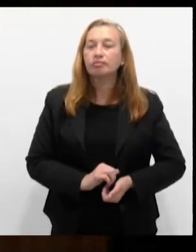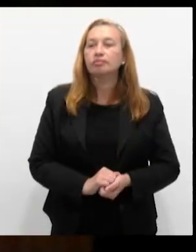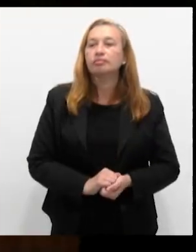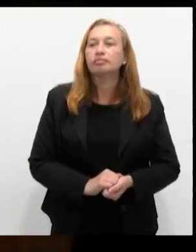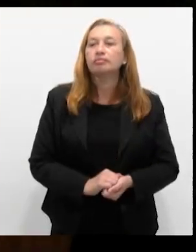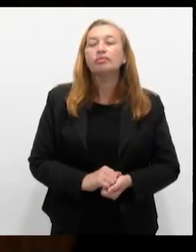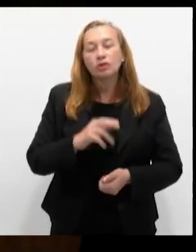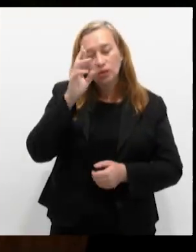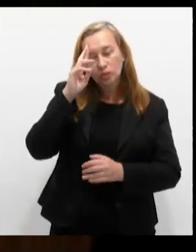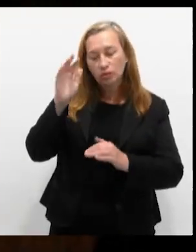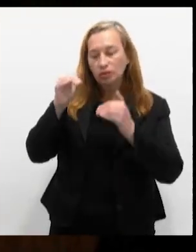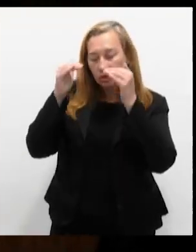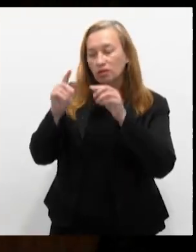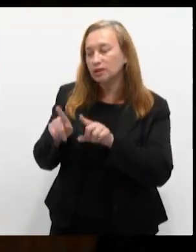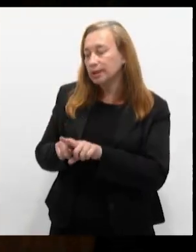inclusive Vossa Excelência,